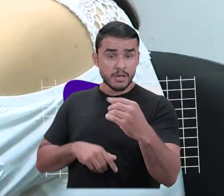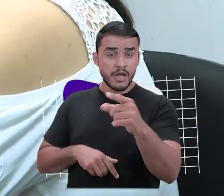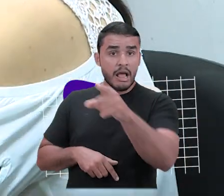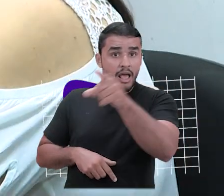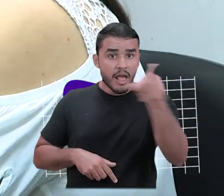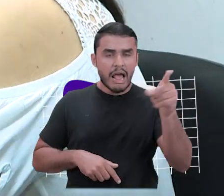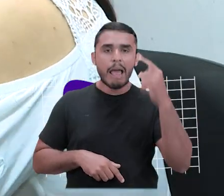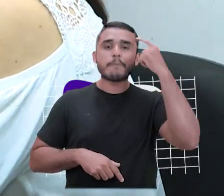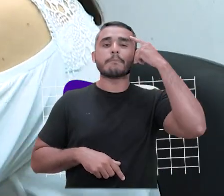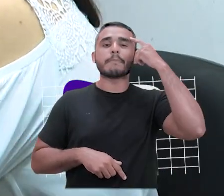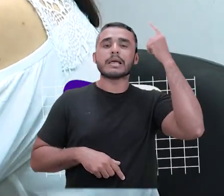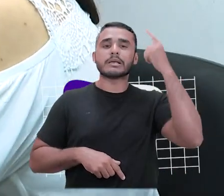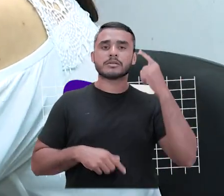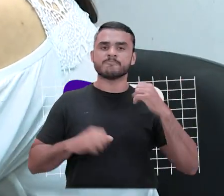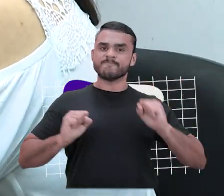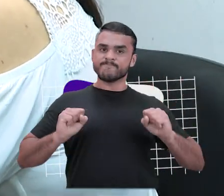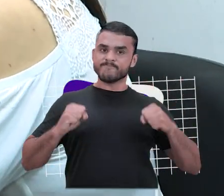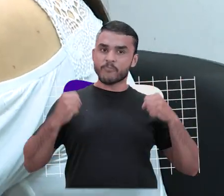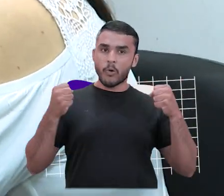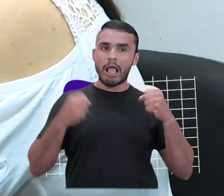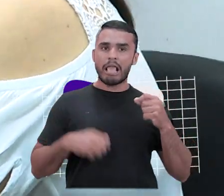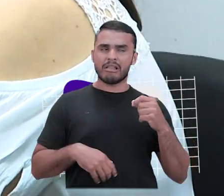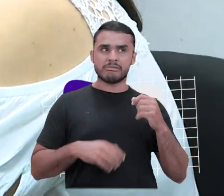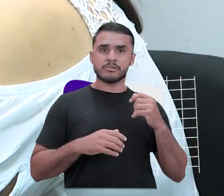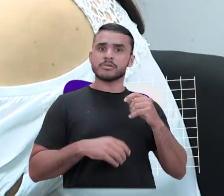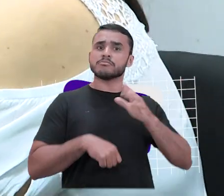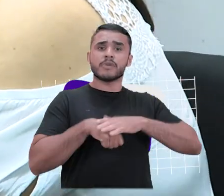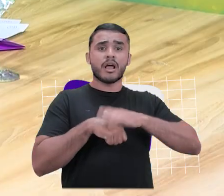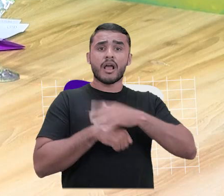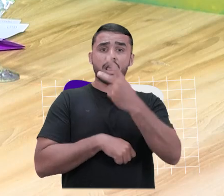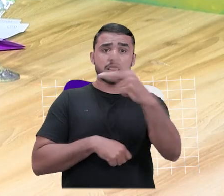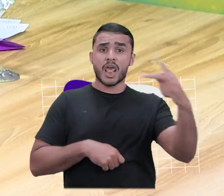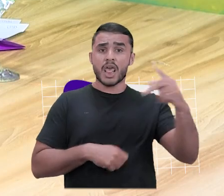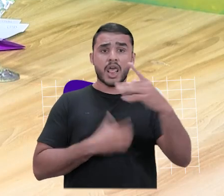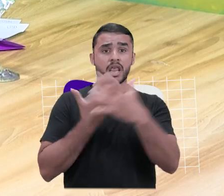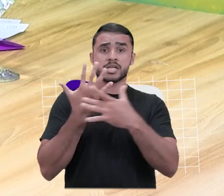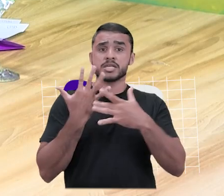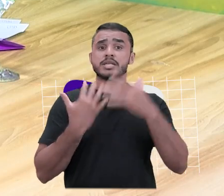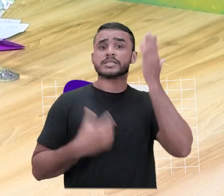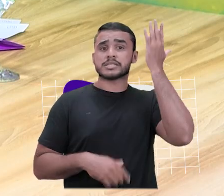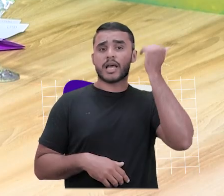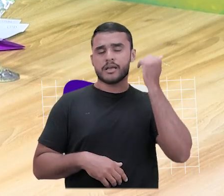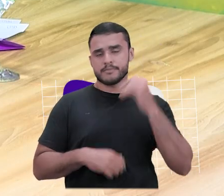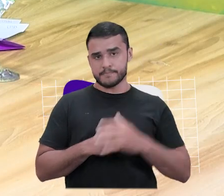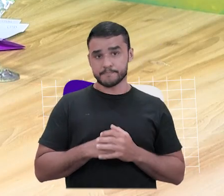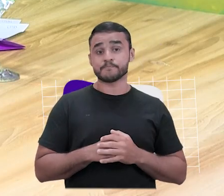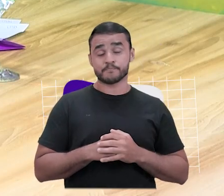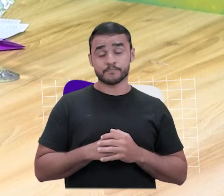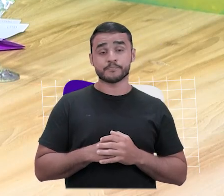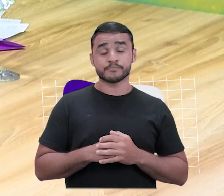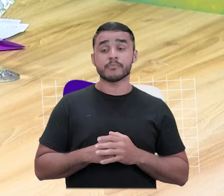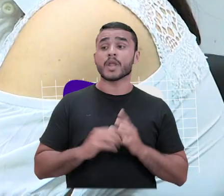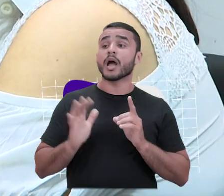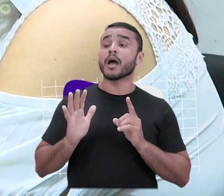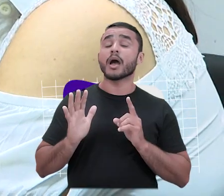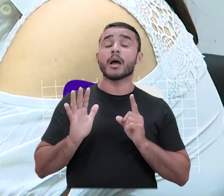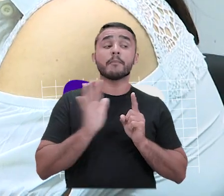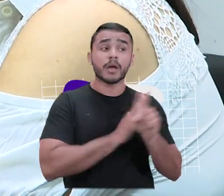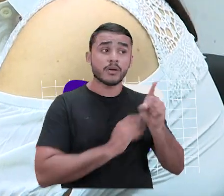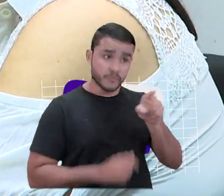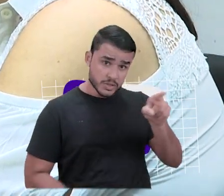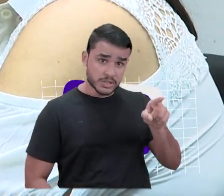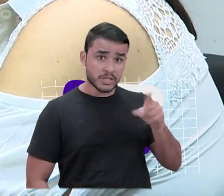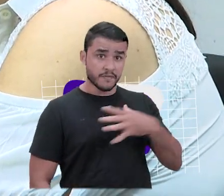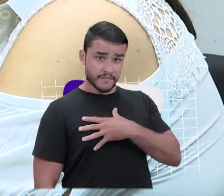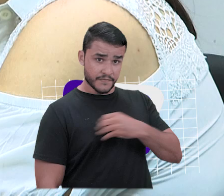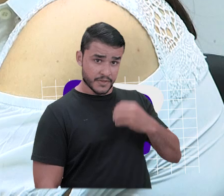da deficiência, você já sabe muito bem. Isso é ótimo. Sobre isso. E aí tu teve a filha também Com TEA. Isso. Aí,